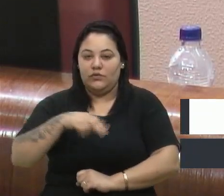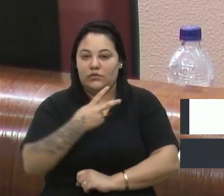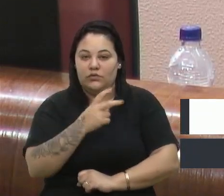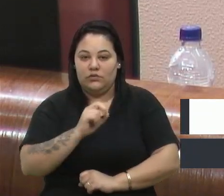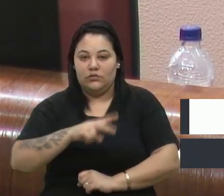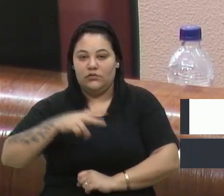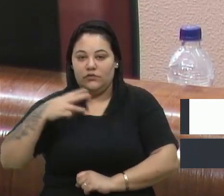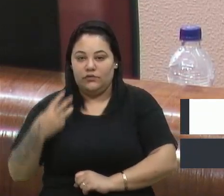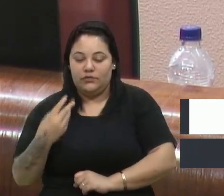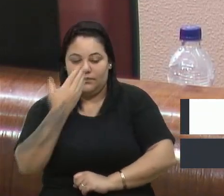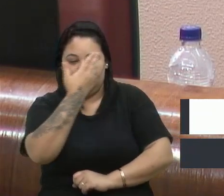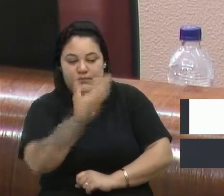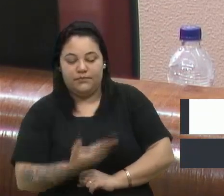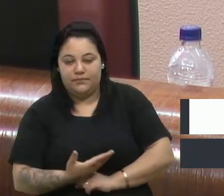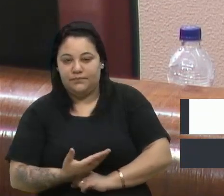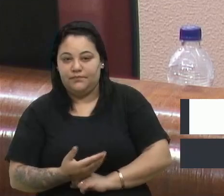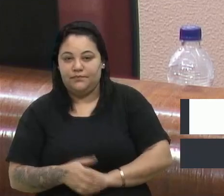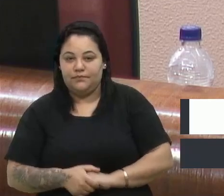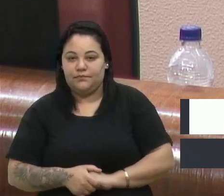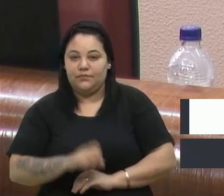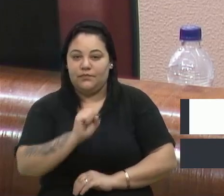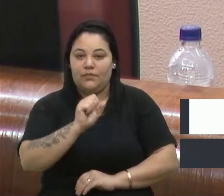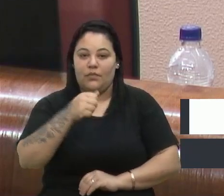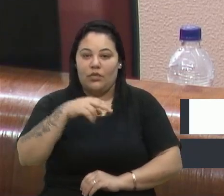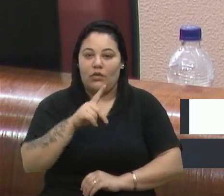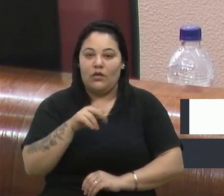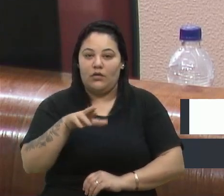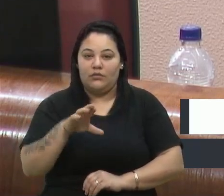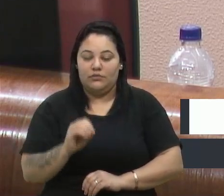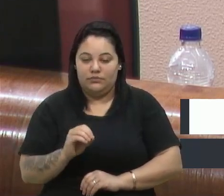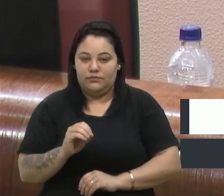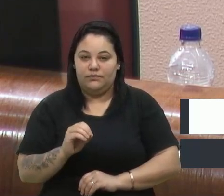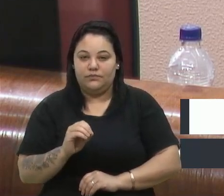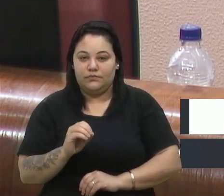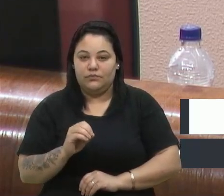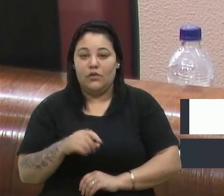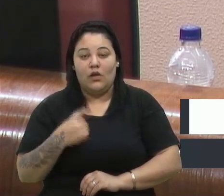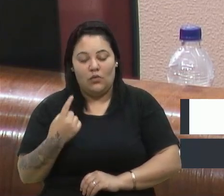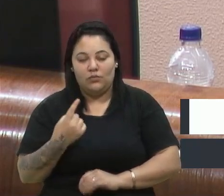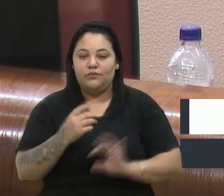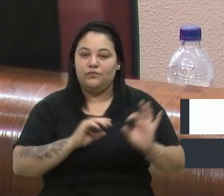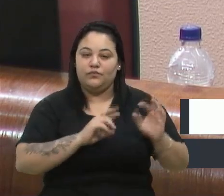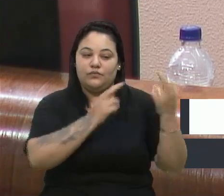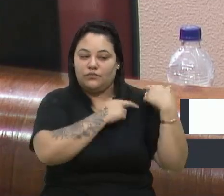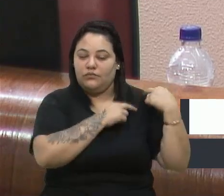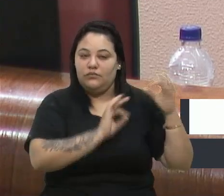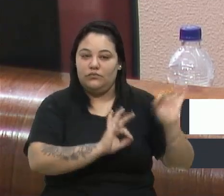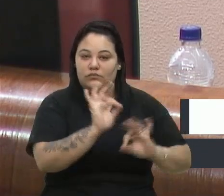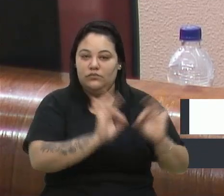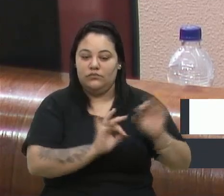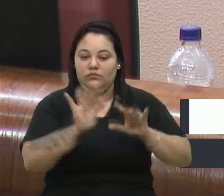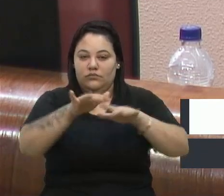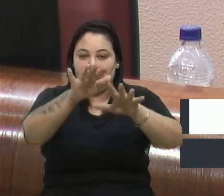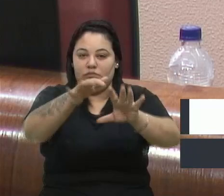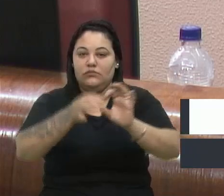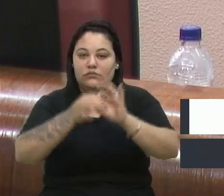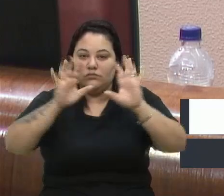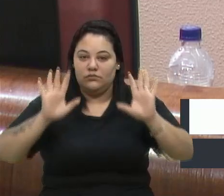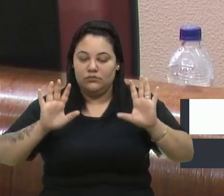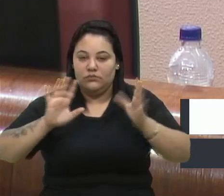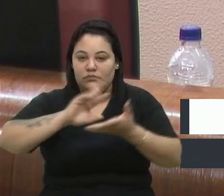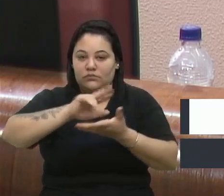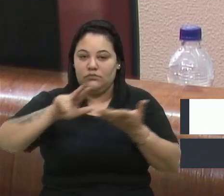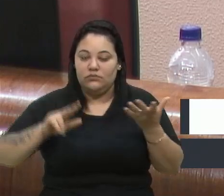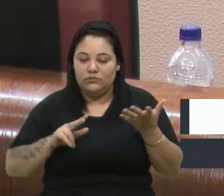2023 para o senhor Sandro Maurício da Silva, um dos organizadores da Parada Livre 2023, que